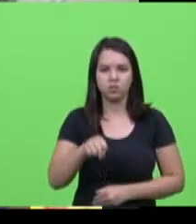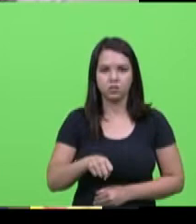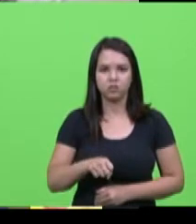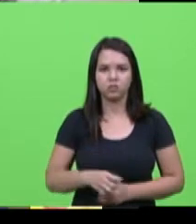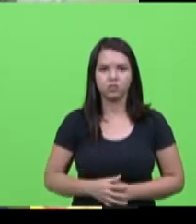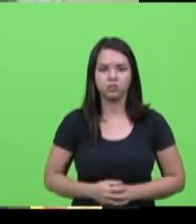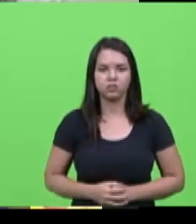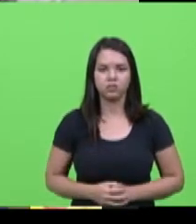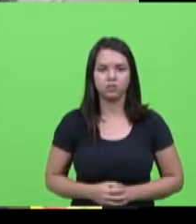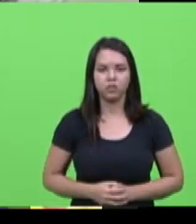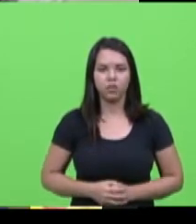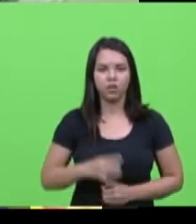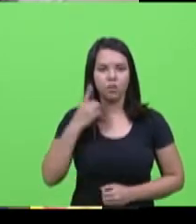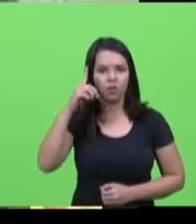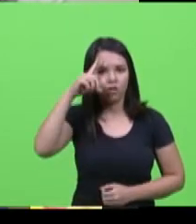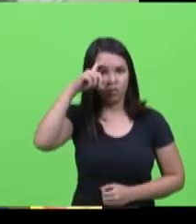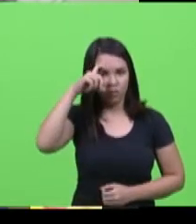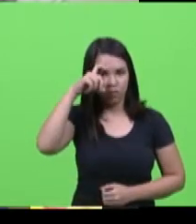Marcos Vieira.